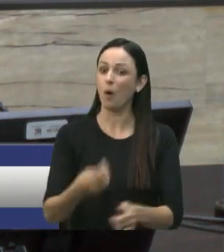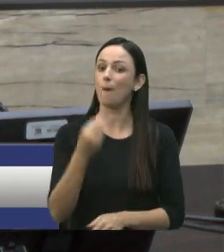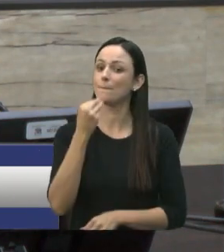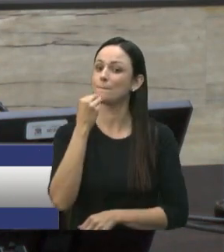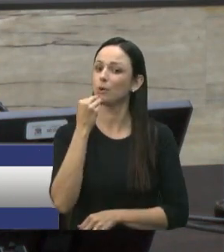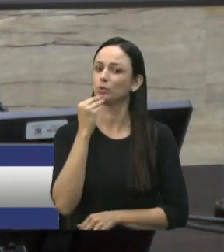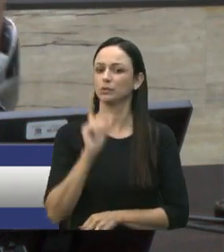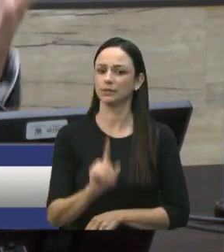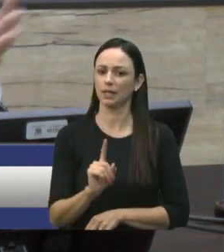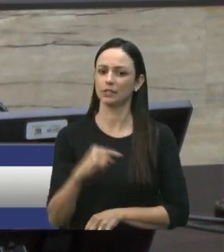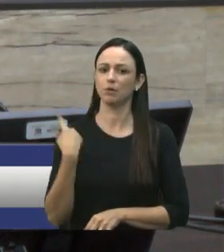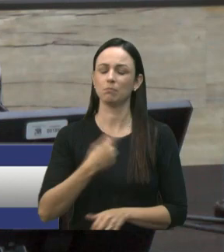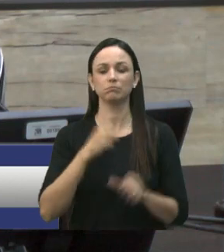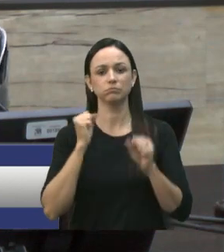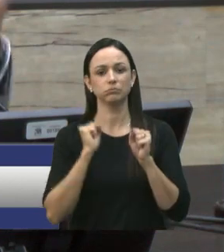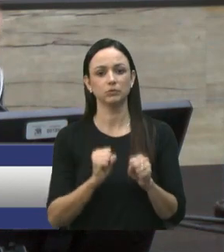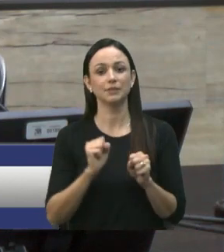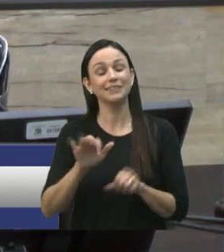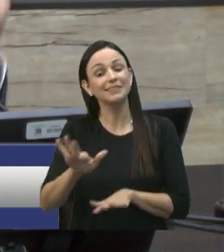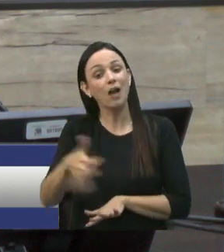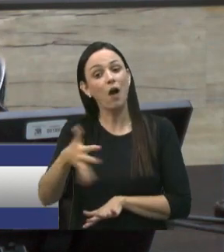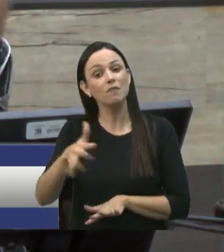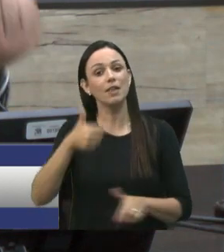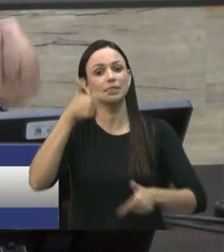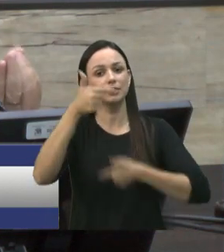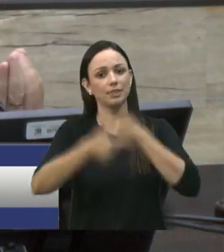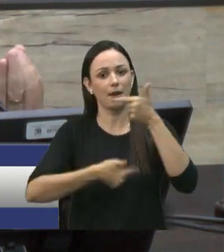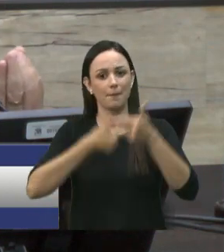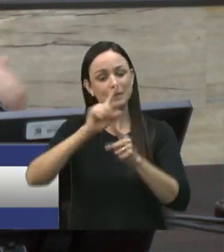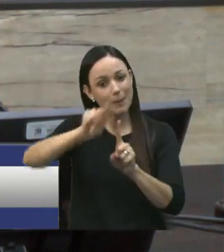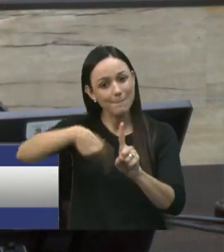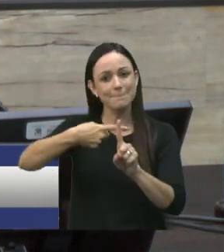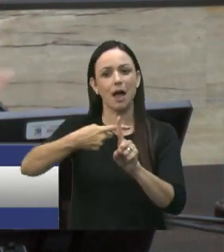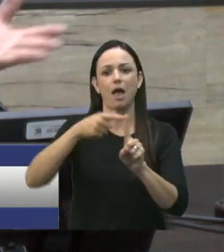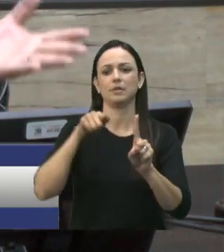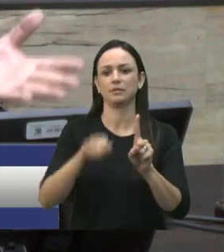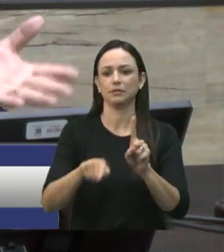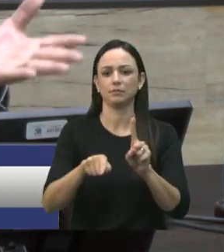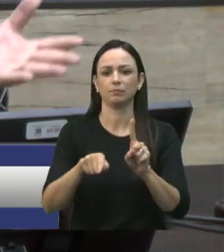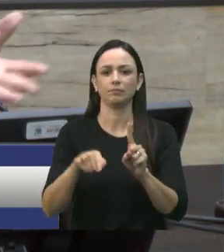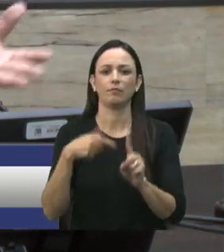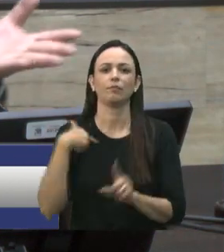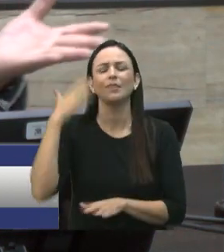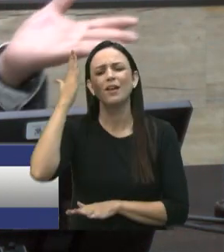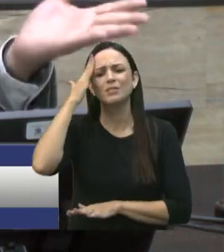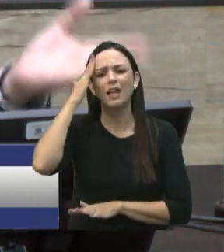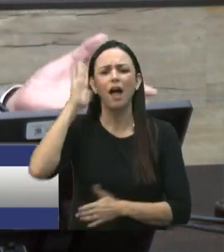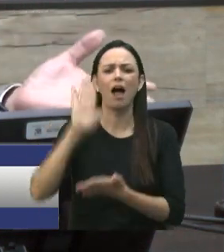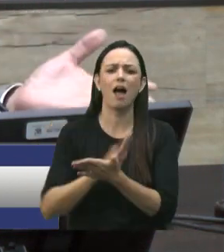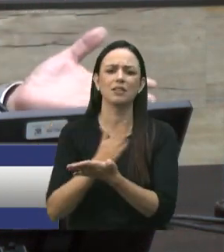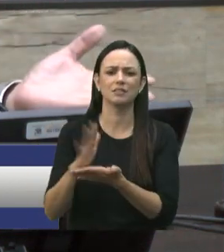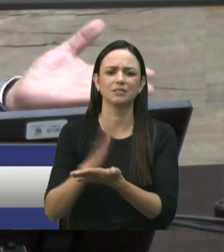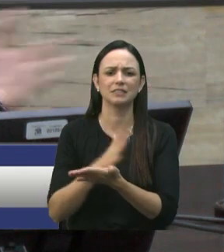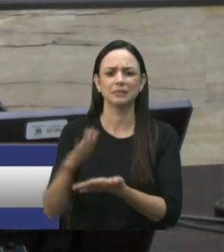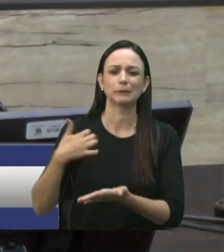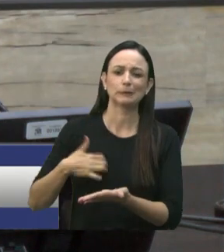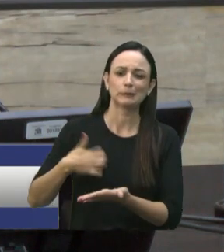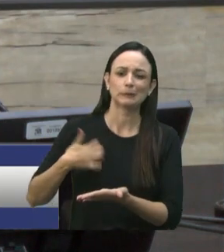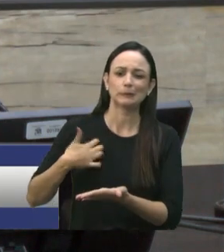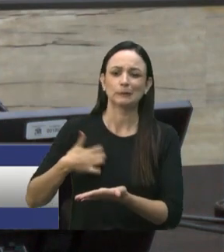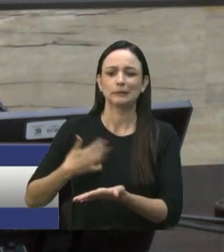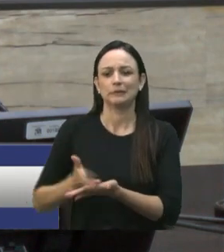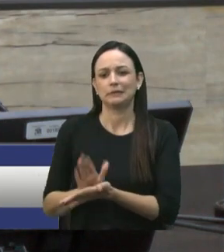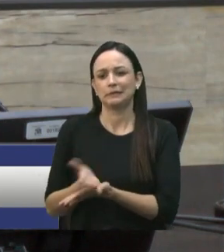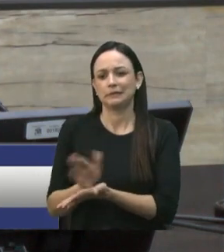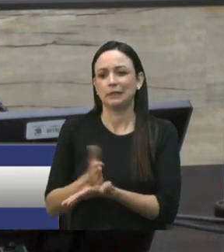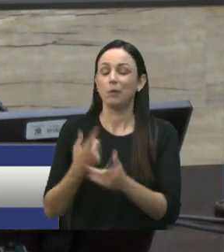que talvez a gente possa trabalhar um pouco mais em relação a isso. Eu sei que algumas vezes vamos frustrá-los, né? Porque não é